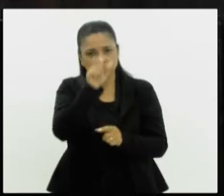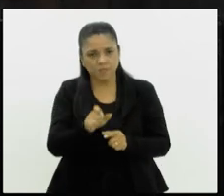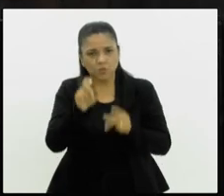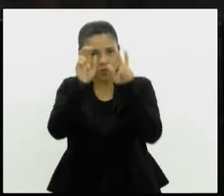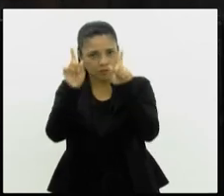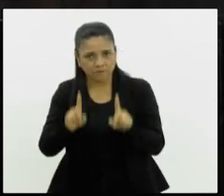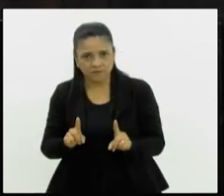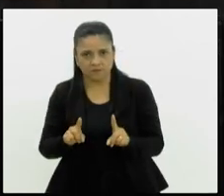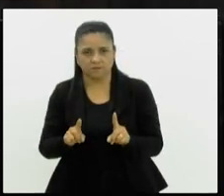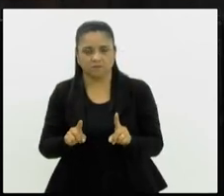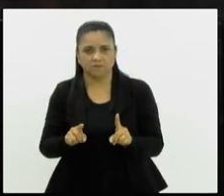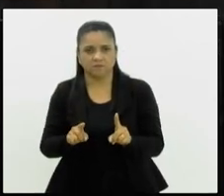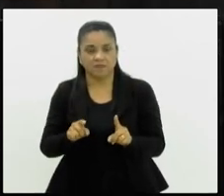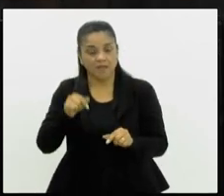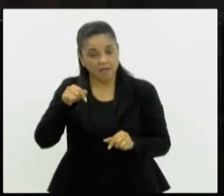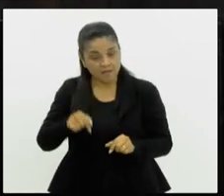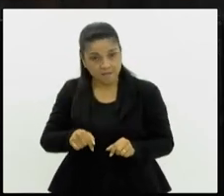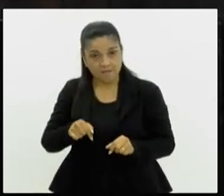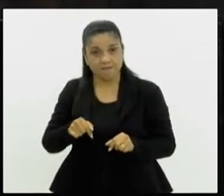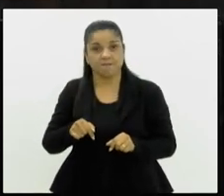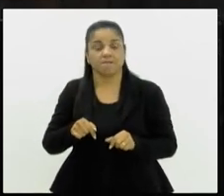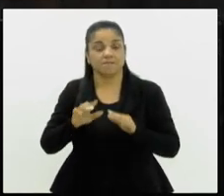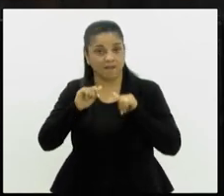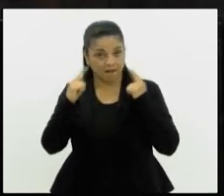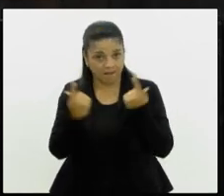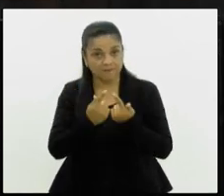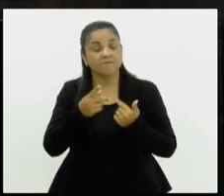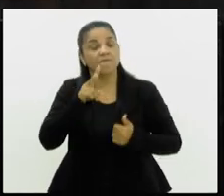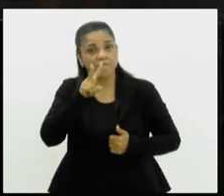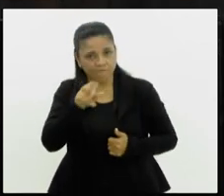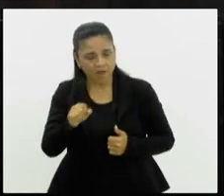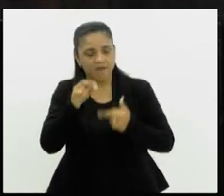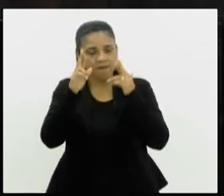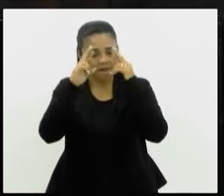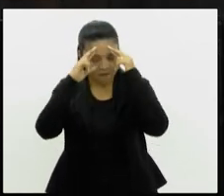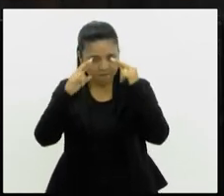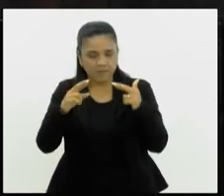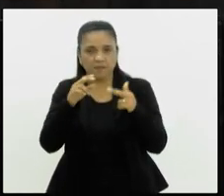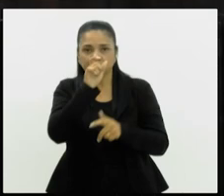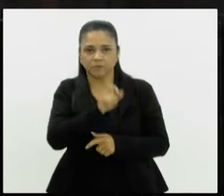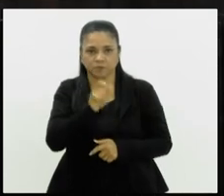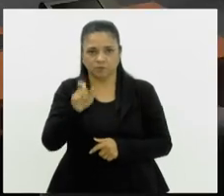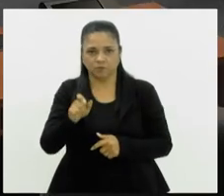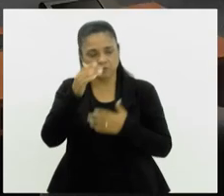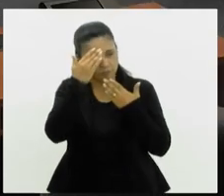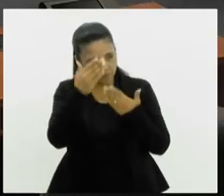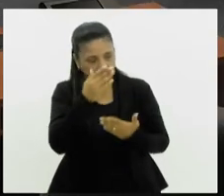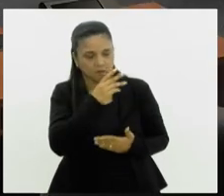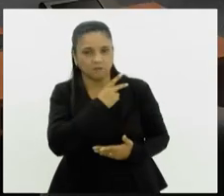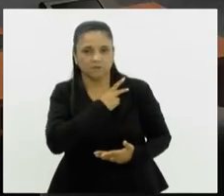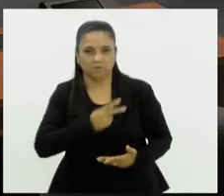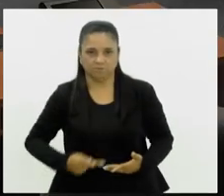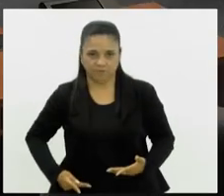Nesta casa, os senhores vão respeitar as pessoas. Muito obrigado, deputada Marta Rocha.